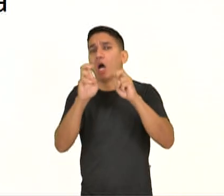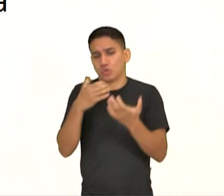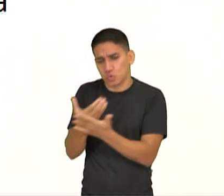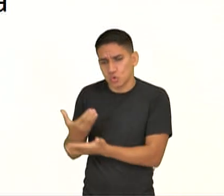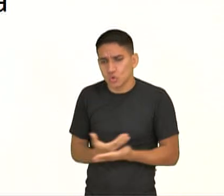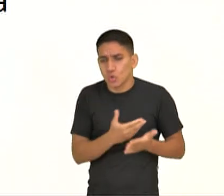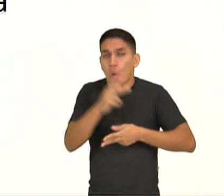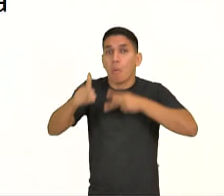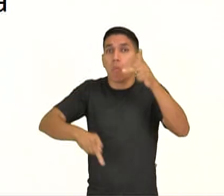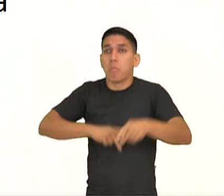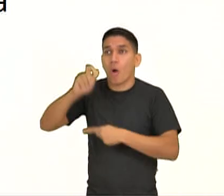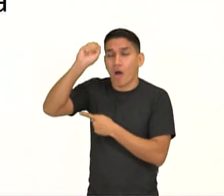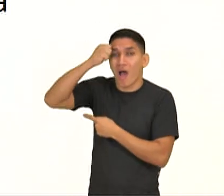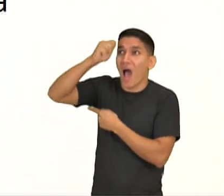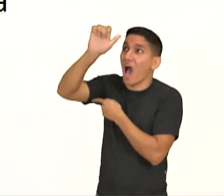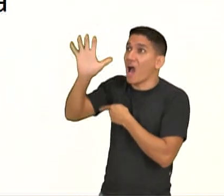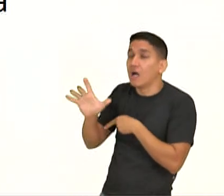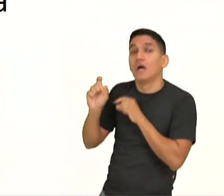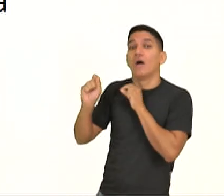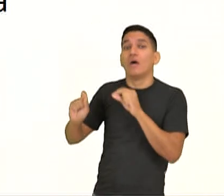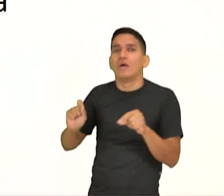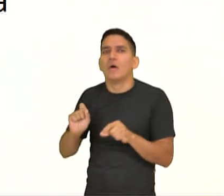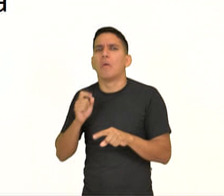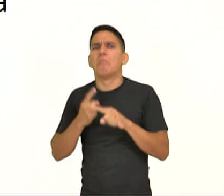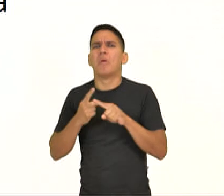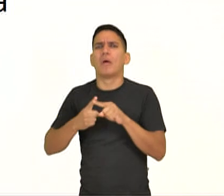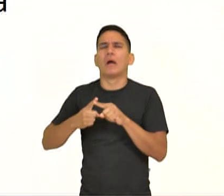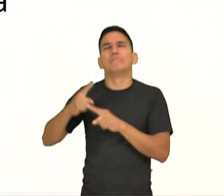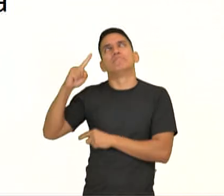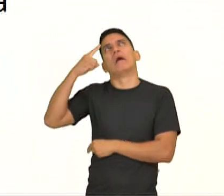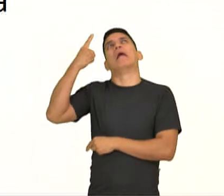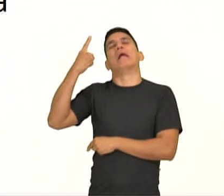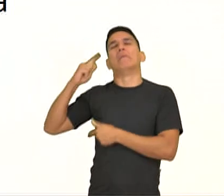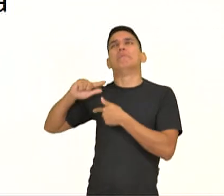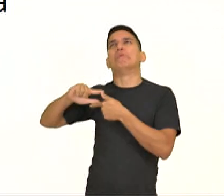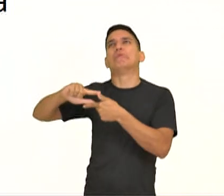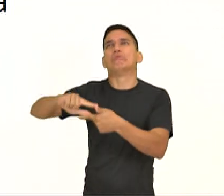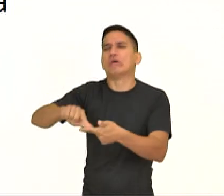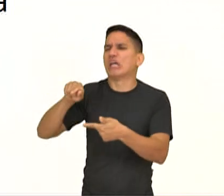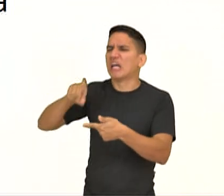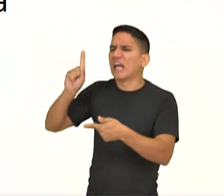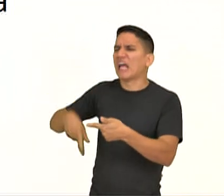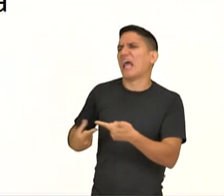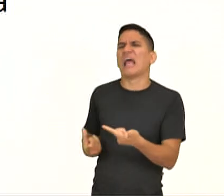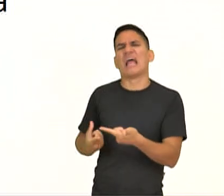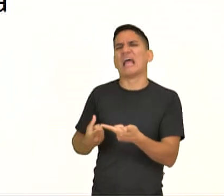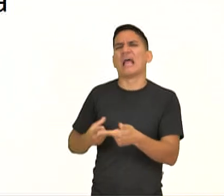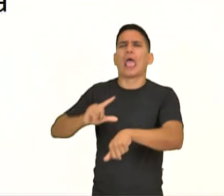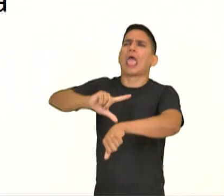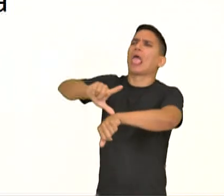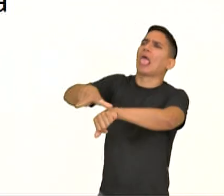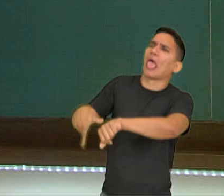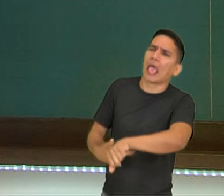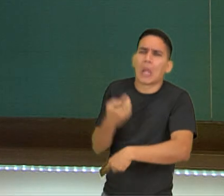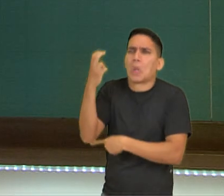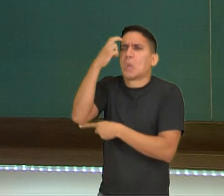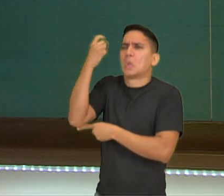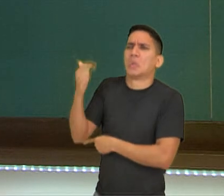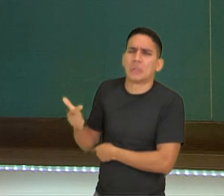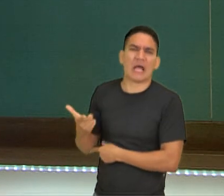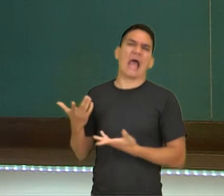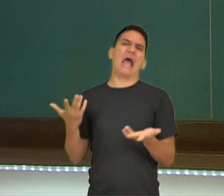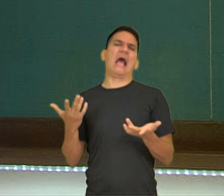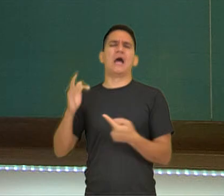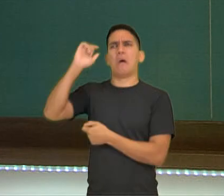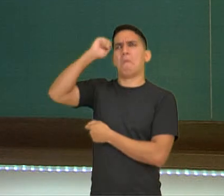africanos, desconstruindo a ideia de que eram povos atrasados culturalmente e tecnologicamente? Mas nós temos muito essa visão.